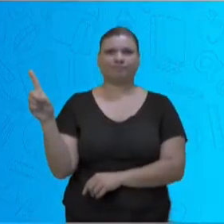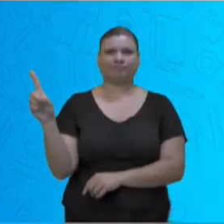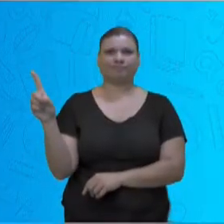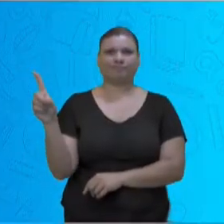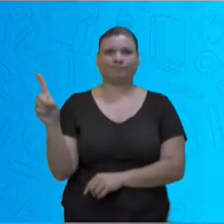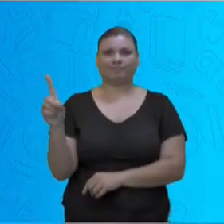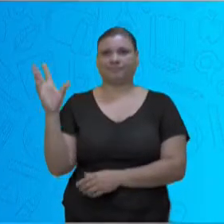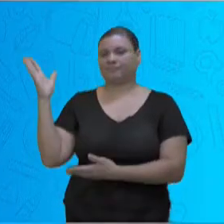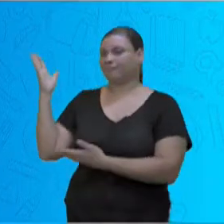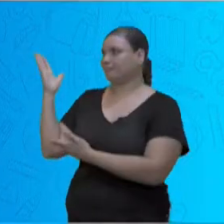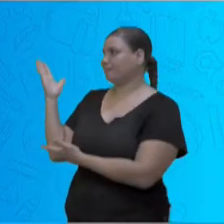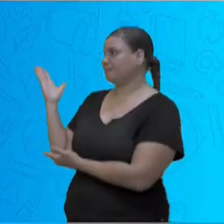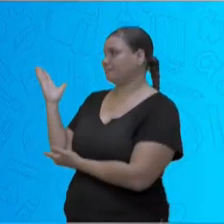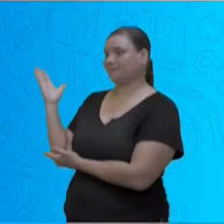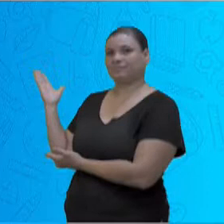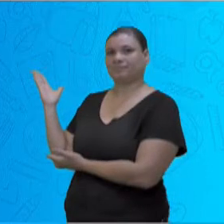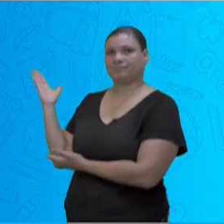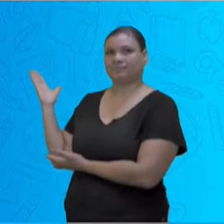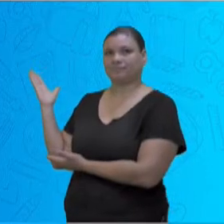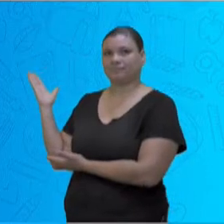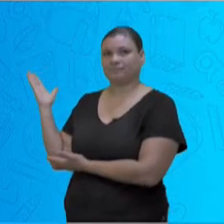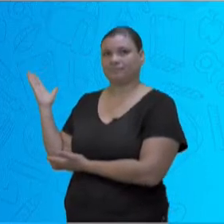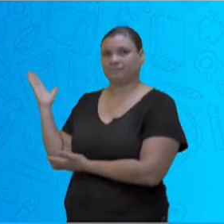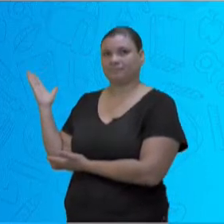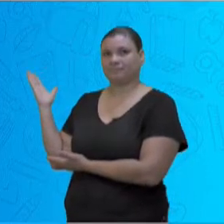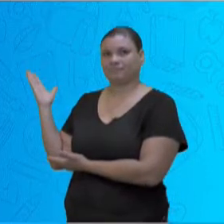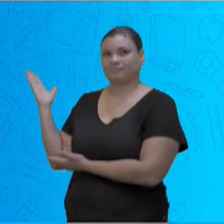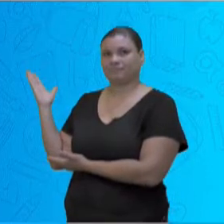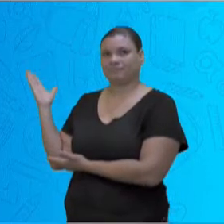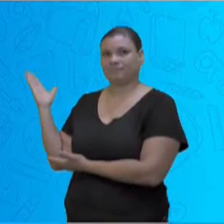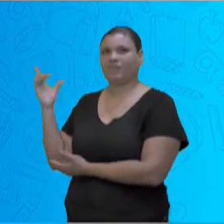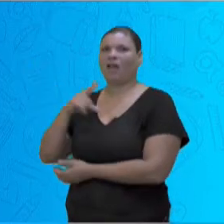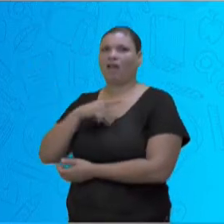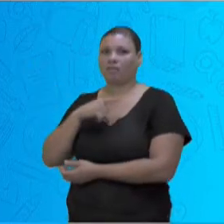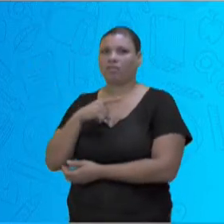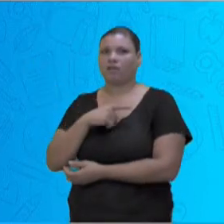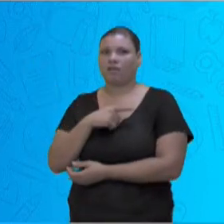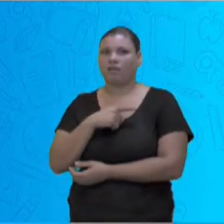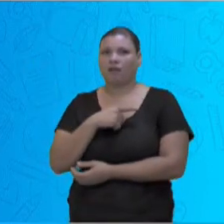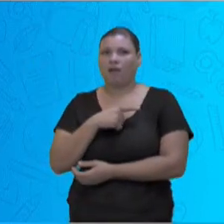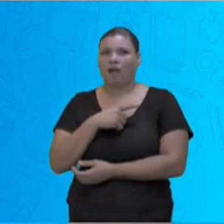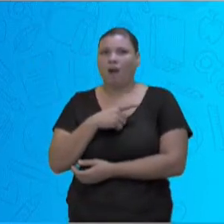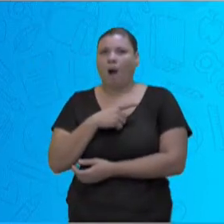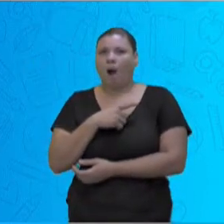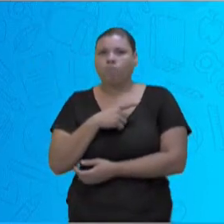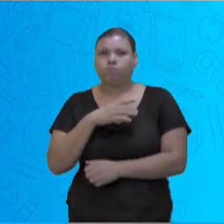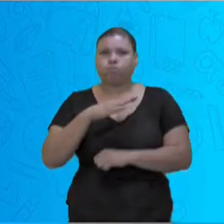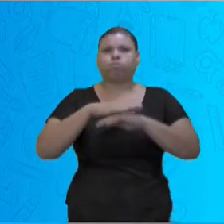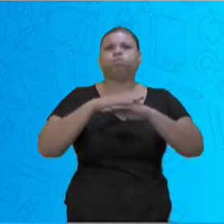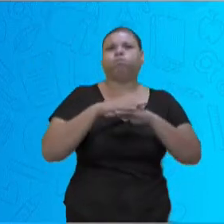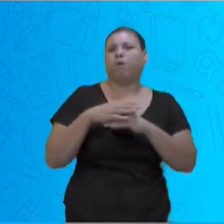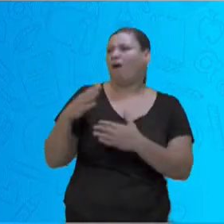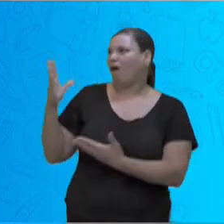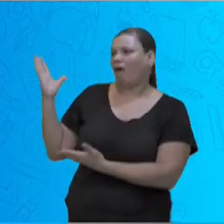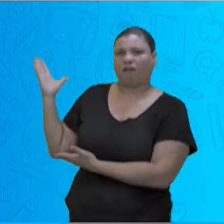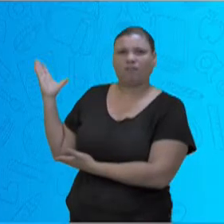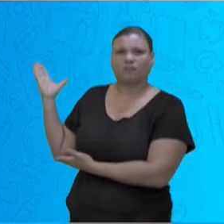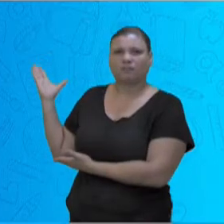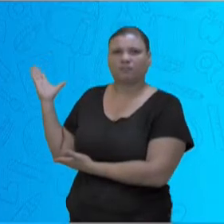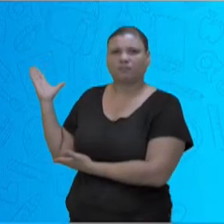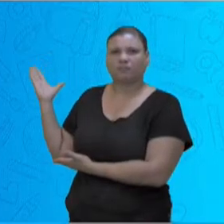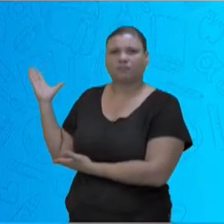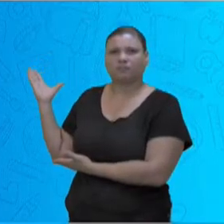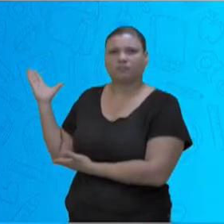dentro dessa forma negativa nós temos o full, que é, né, o cheio, que a gente fala I am not, you are